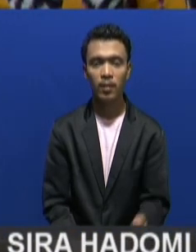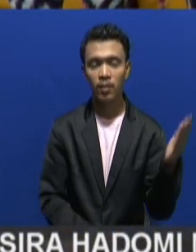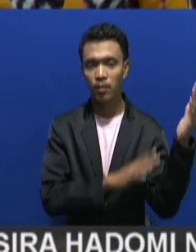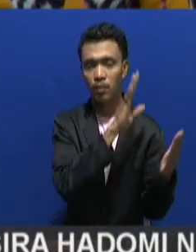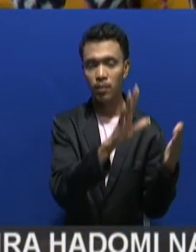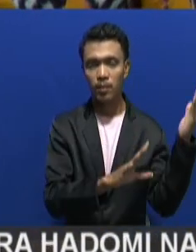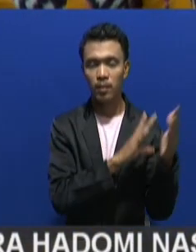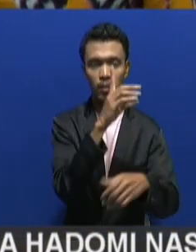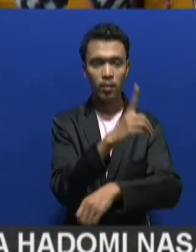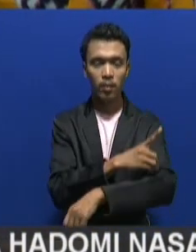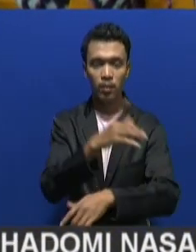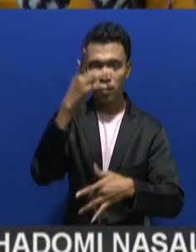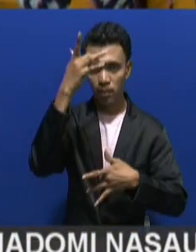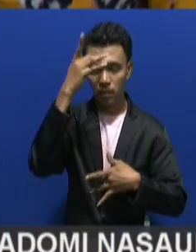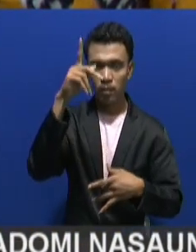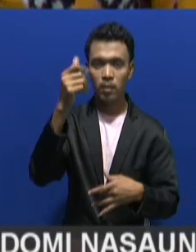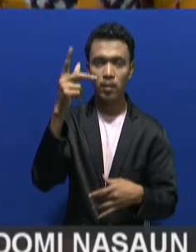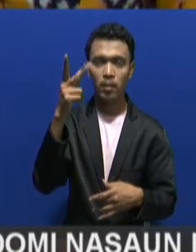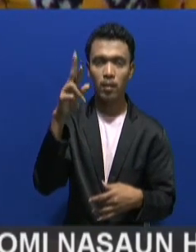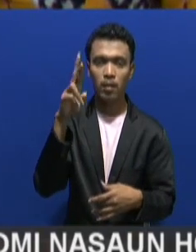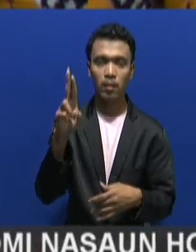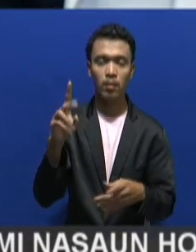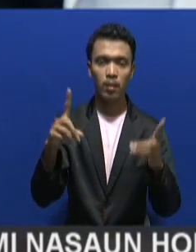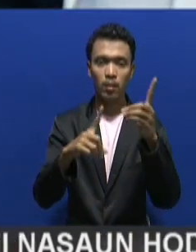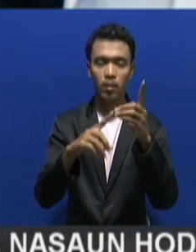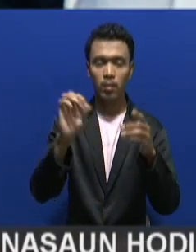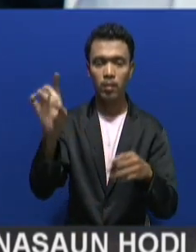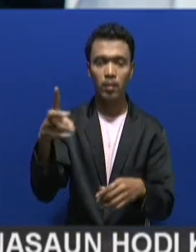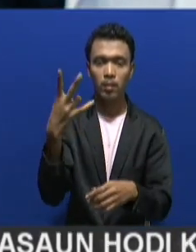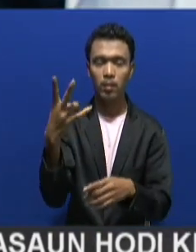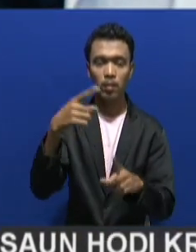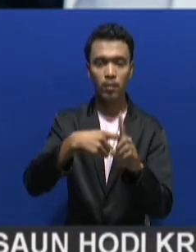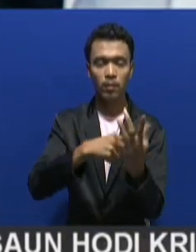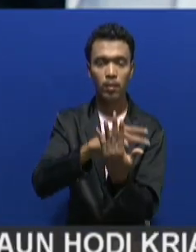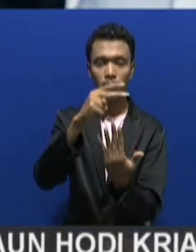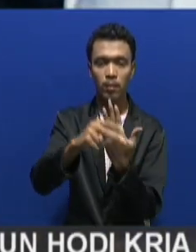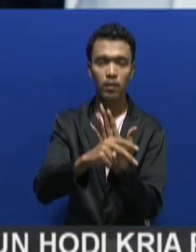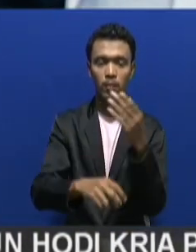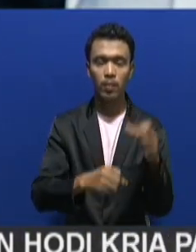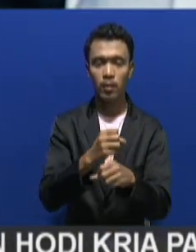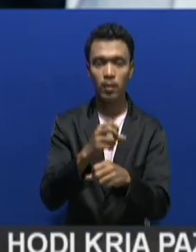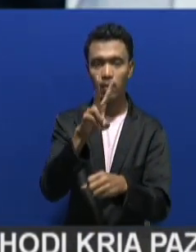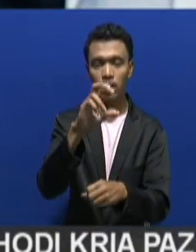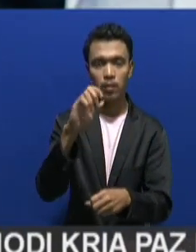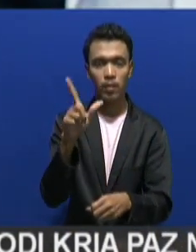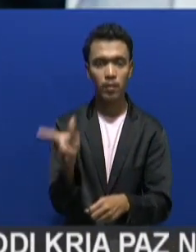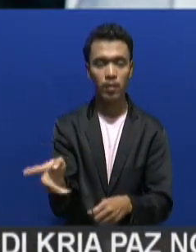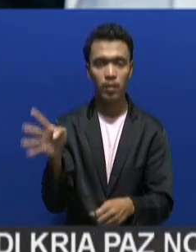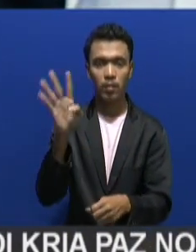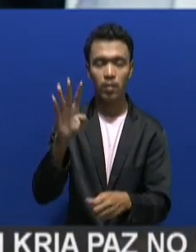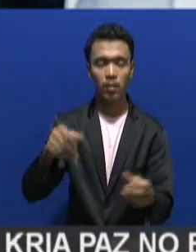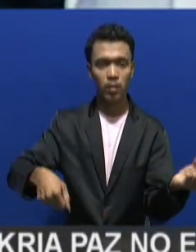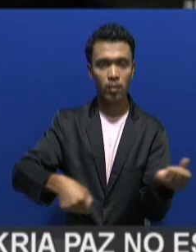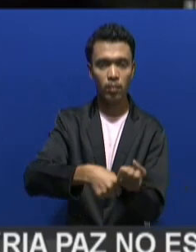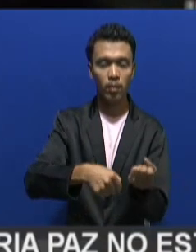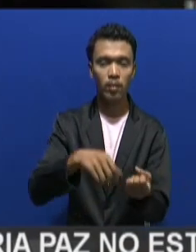asam eliminasi kanker cervix nebe moni lorong senulu racing itu. Fulang November rihundru arwa nulu racing hat ho tema ha forsa feto